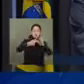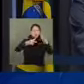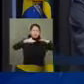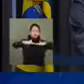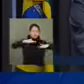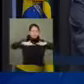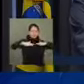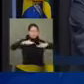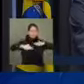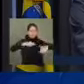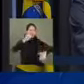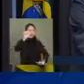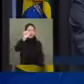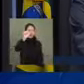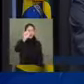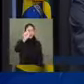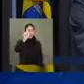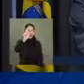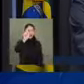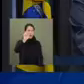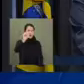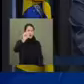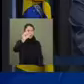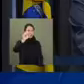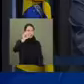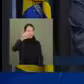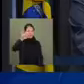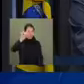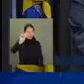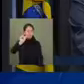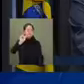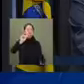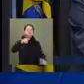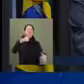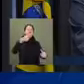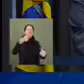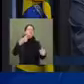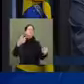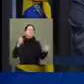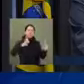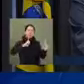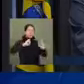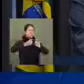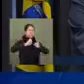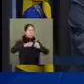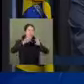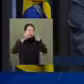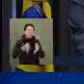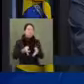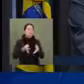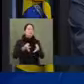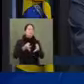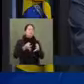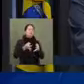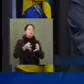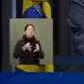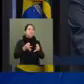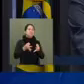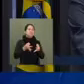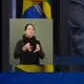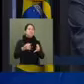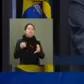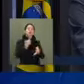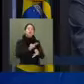prefeito lá, médico, o doutor Lucas, é um excelente administrador. A sua iniciativa lá inspira. Nós iremos fazer